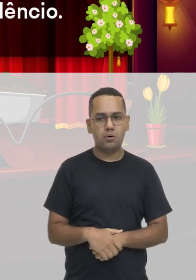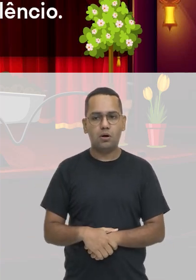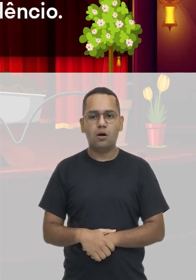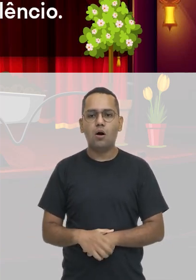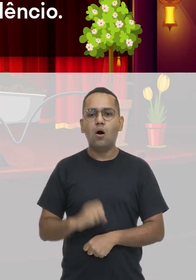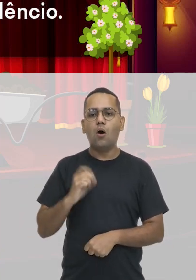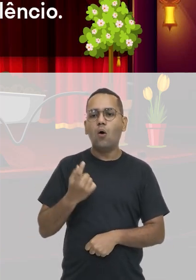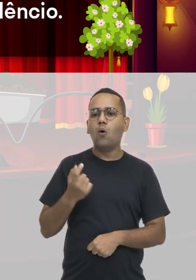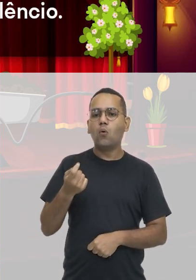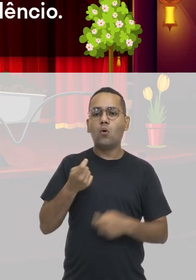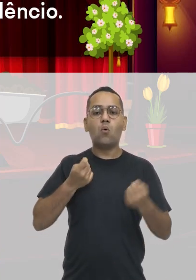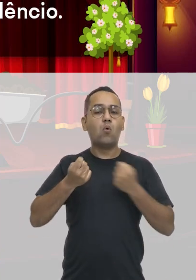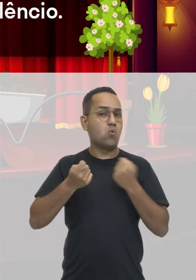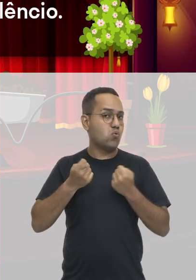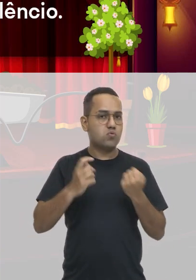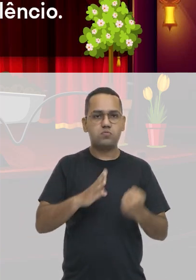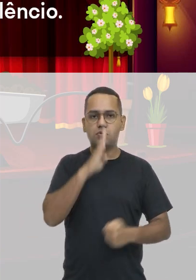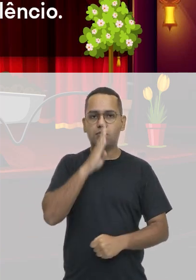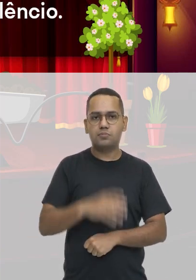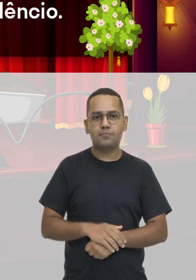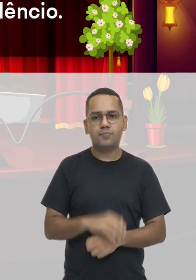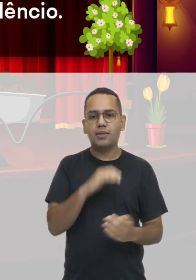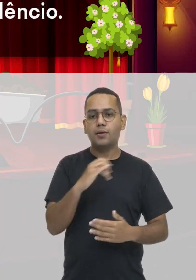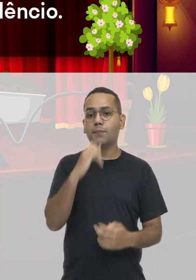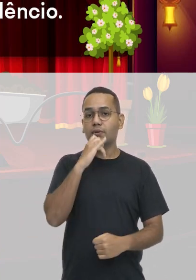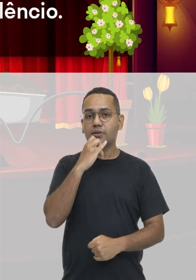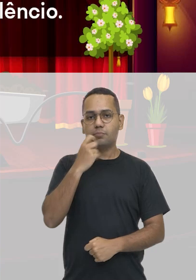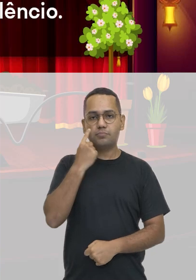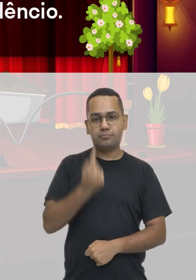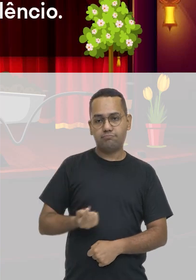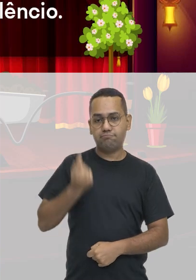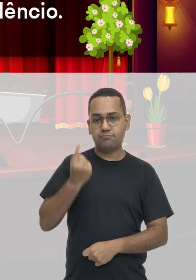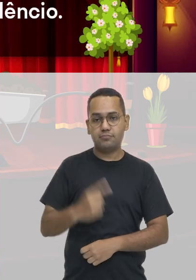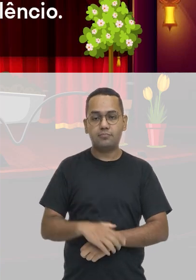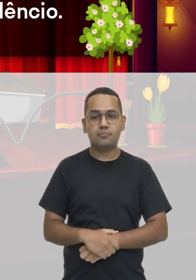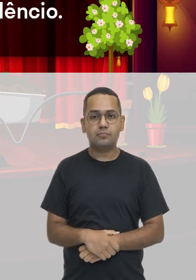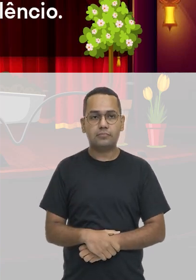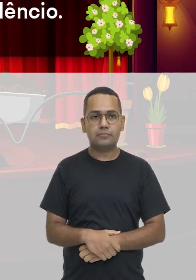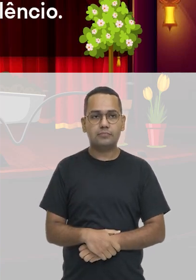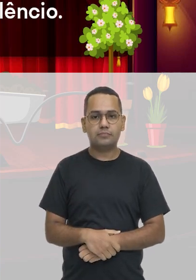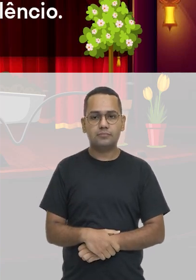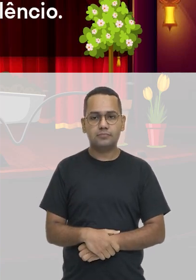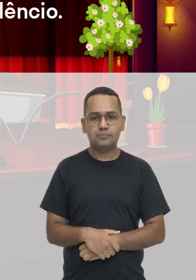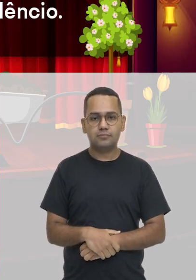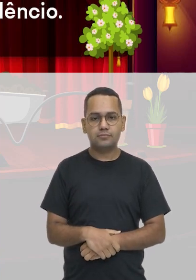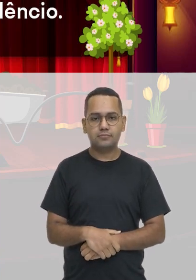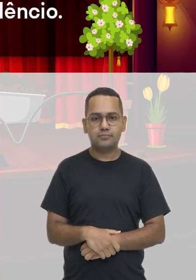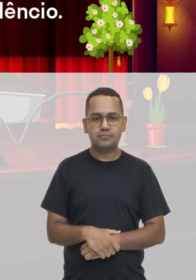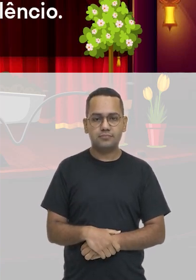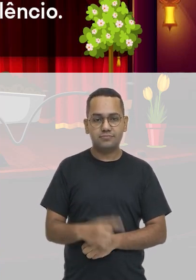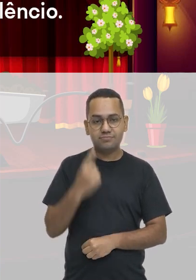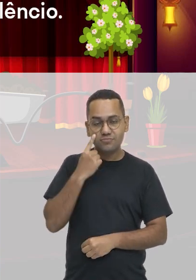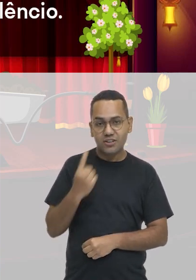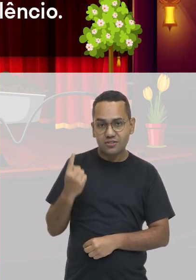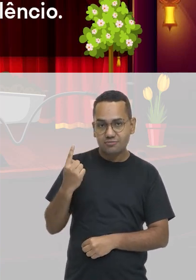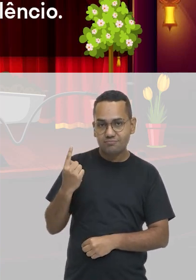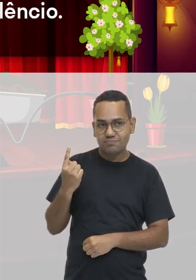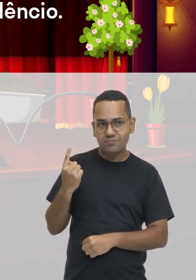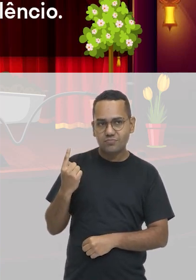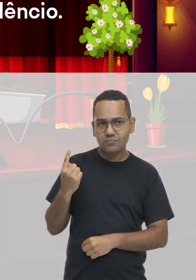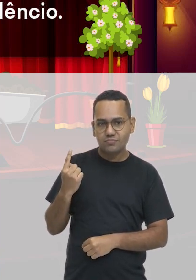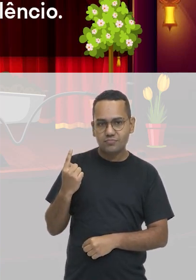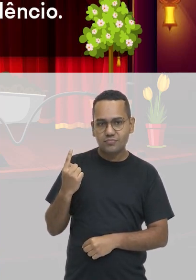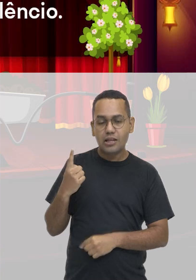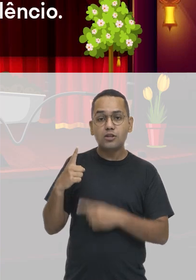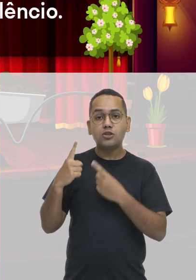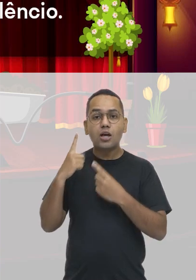de silêncio. Vamos ver o exemplo? Então, nós temos como exemplo, olha aí.